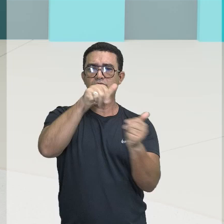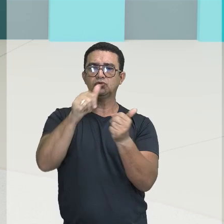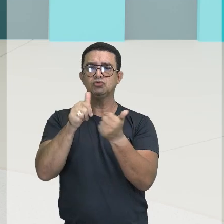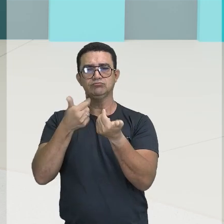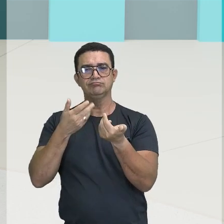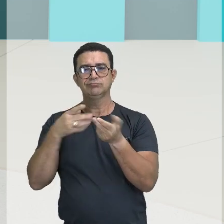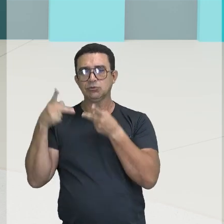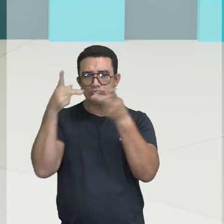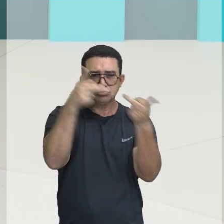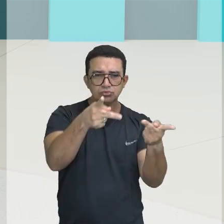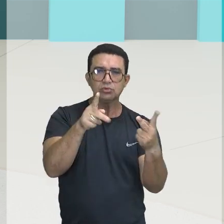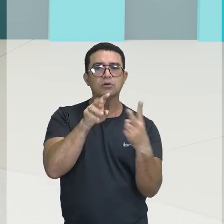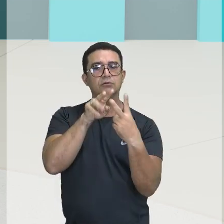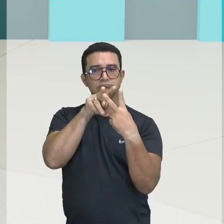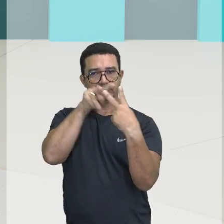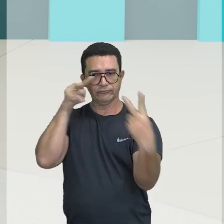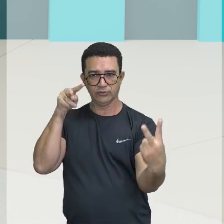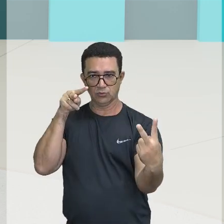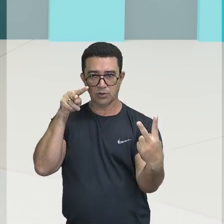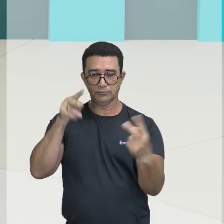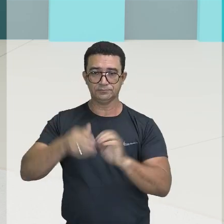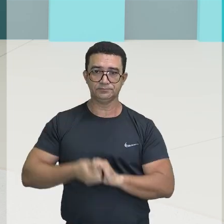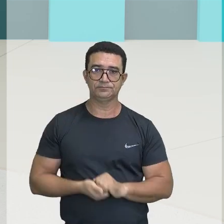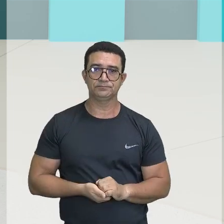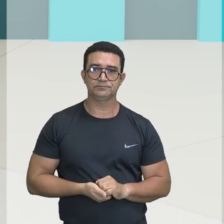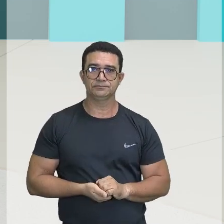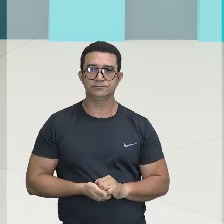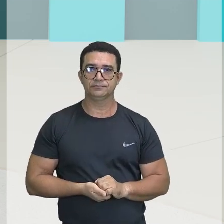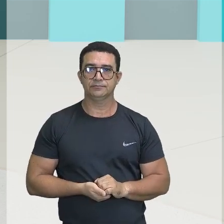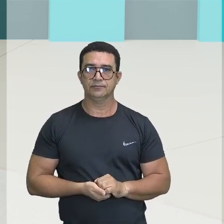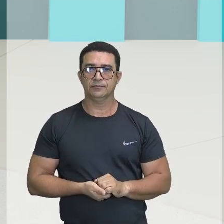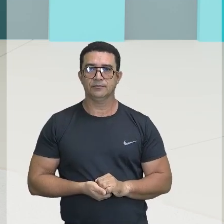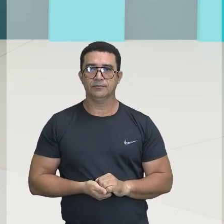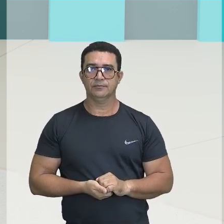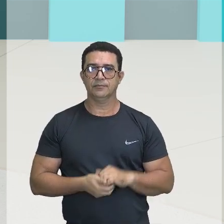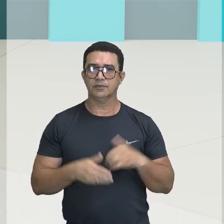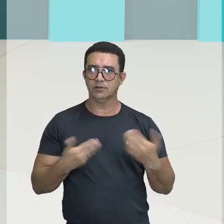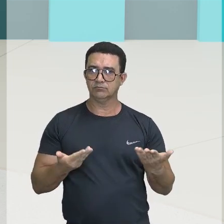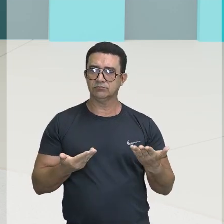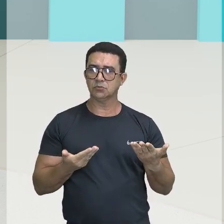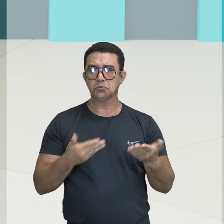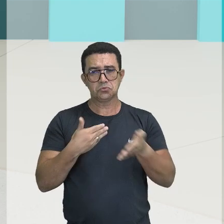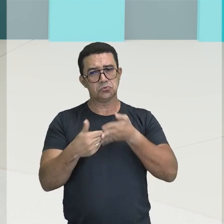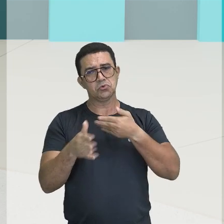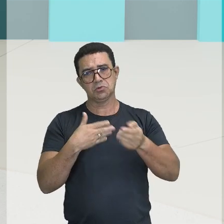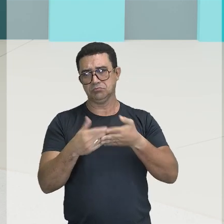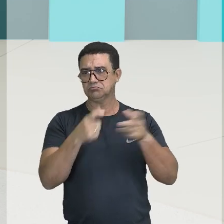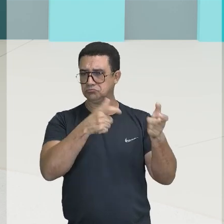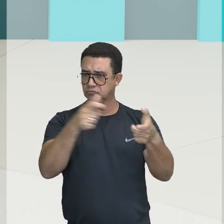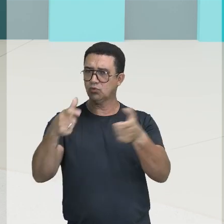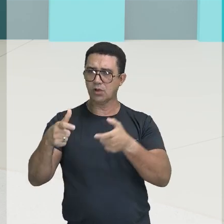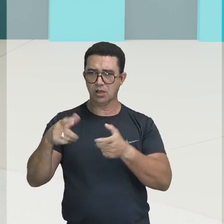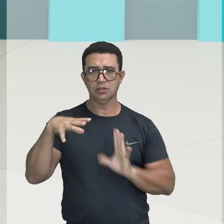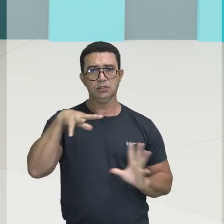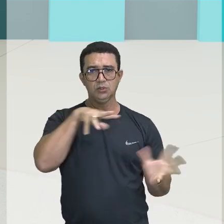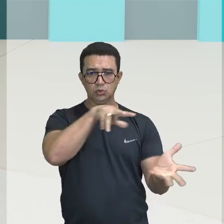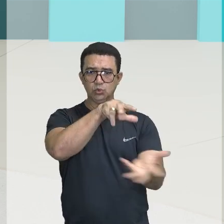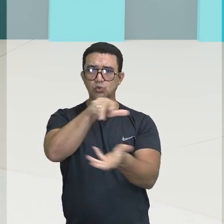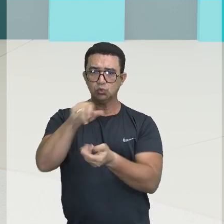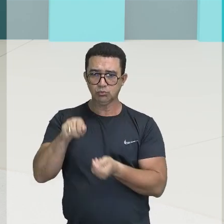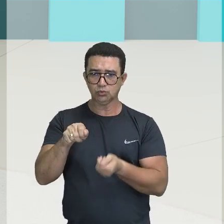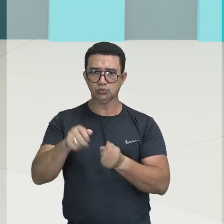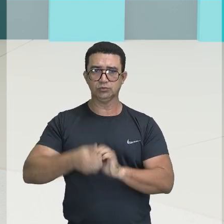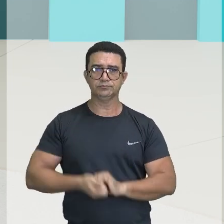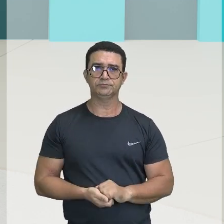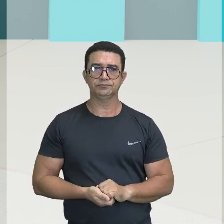visitas virtuais. Não só a esse museu, mas a qualquer lugar do mundo. Então,